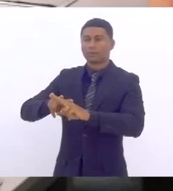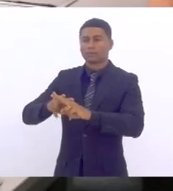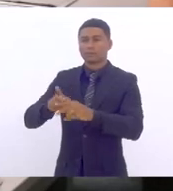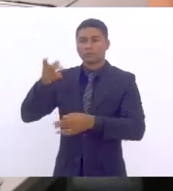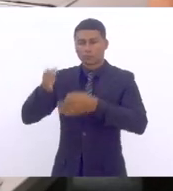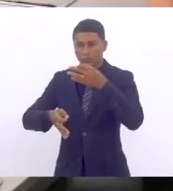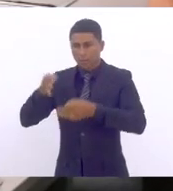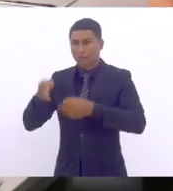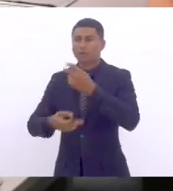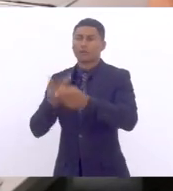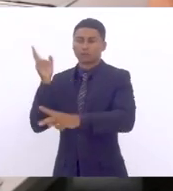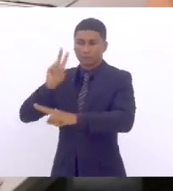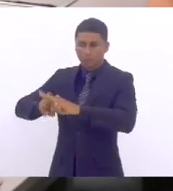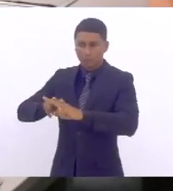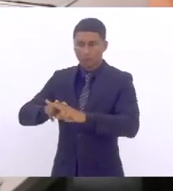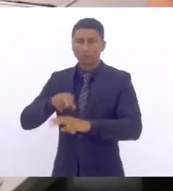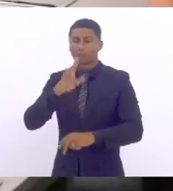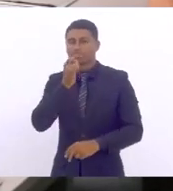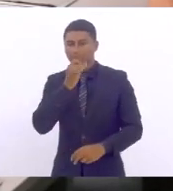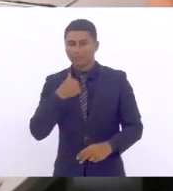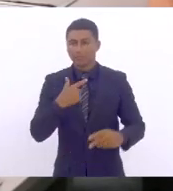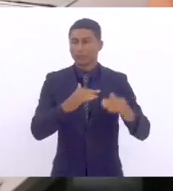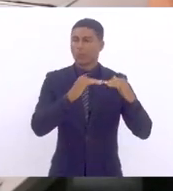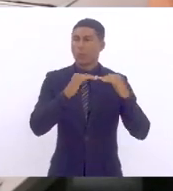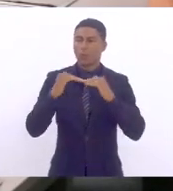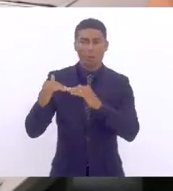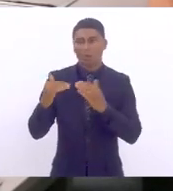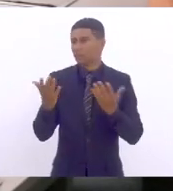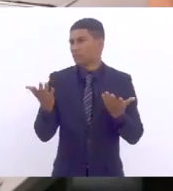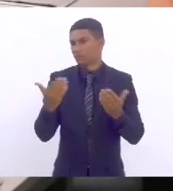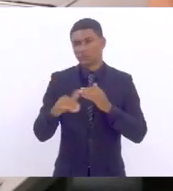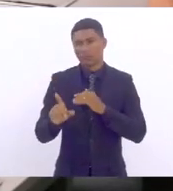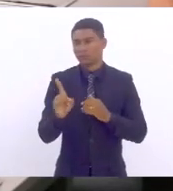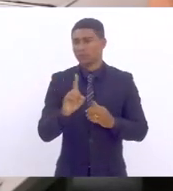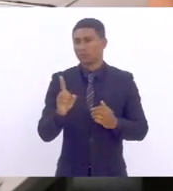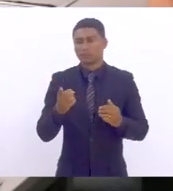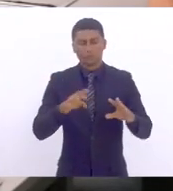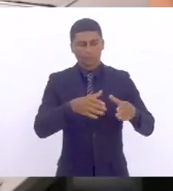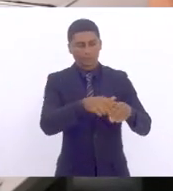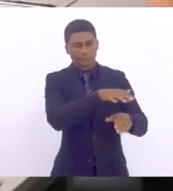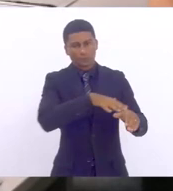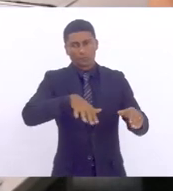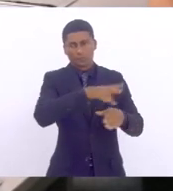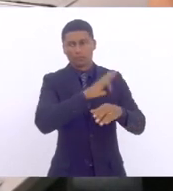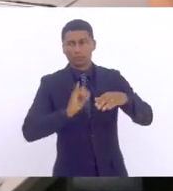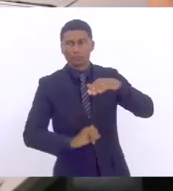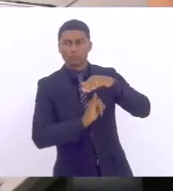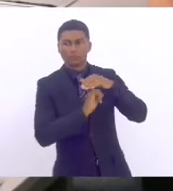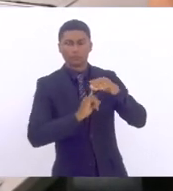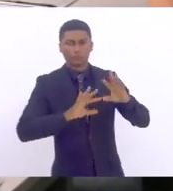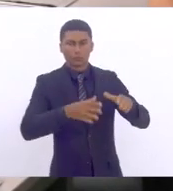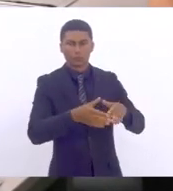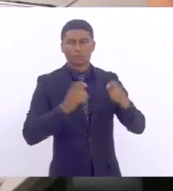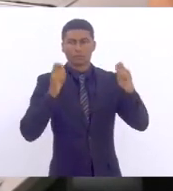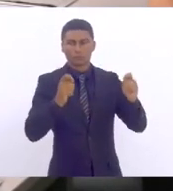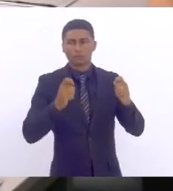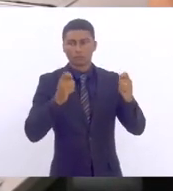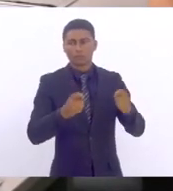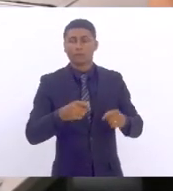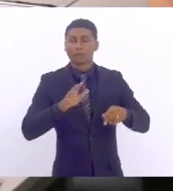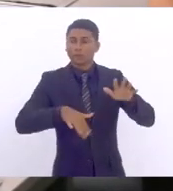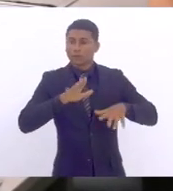julgado e preso. Agora, eu não posso concordar que todo coletivo de uma instituição, de torcedores que nem no Rio de Janeiro